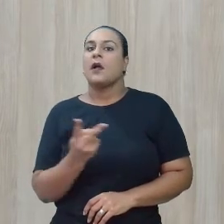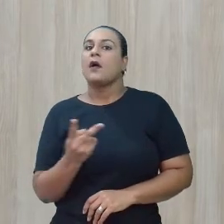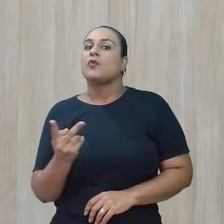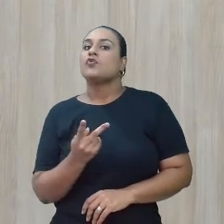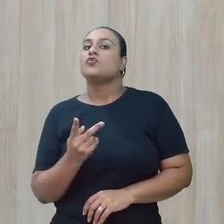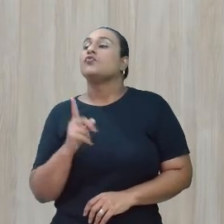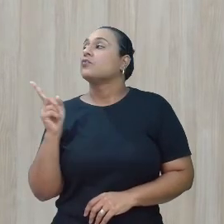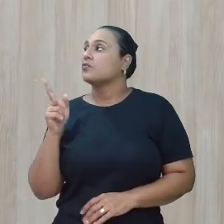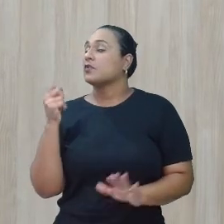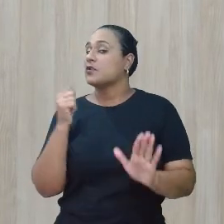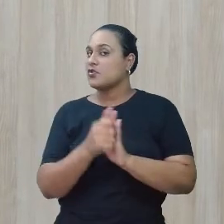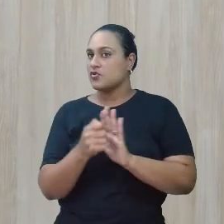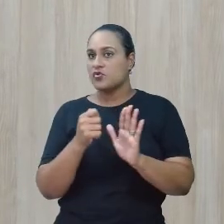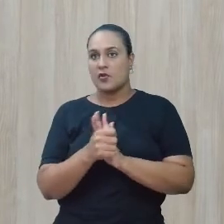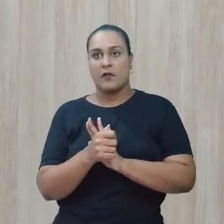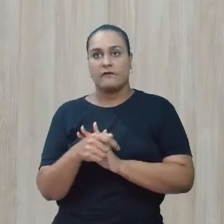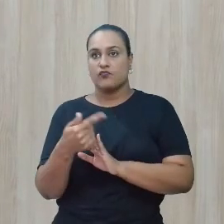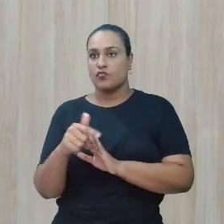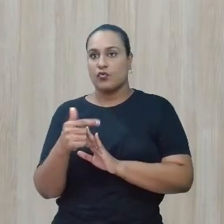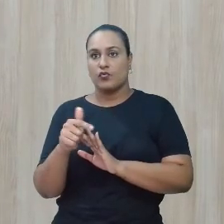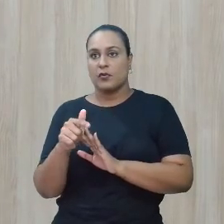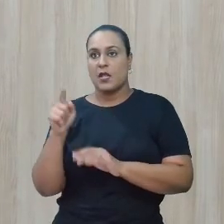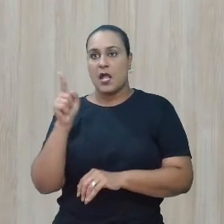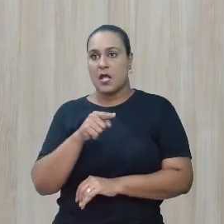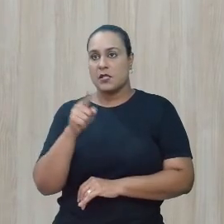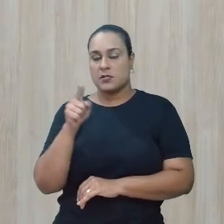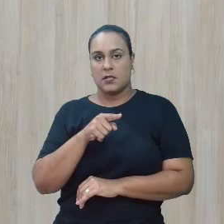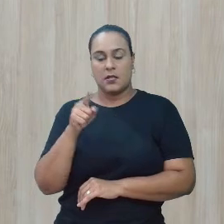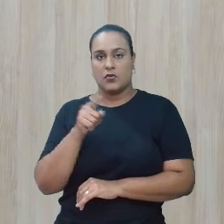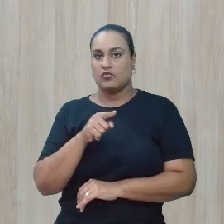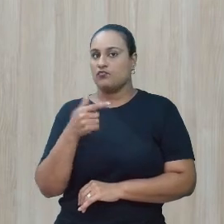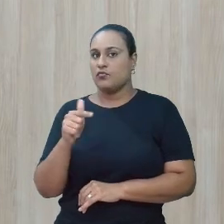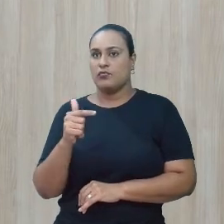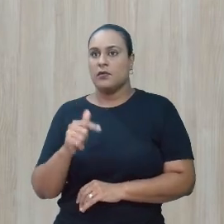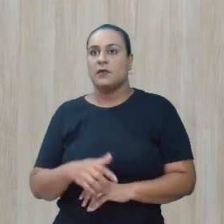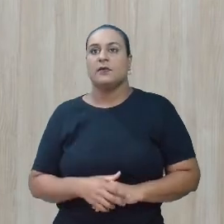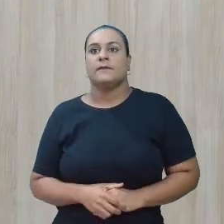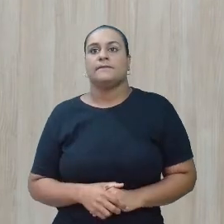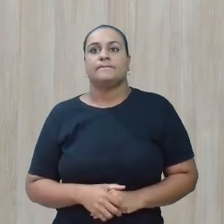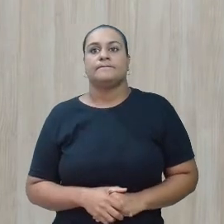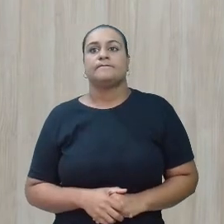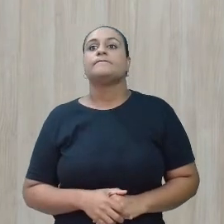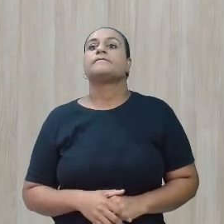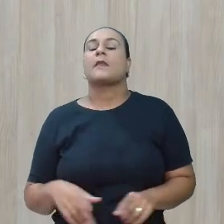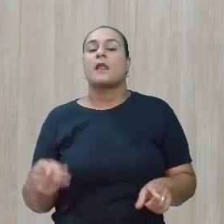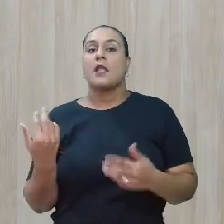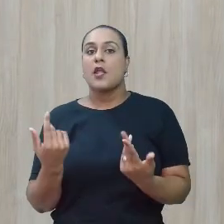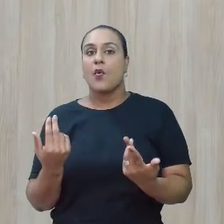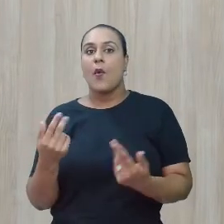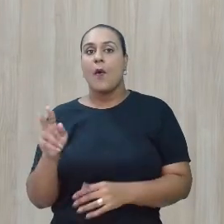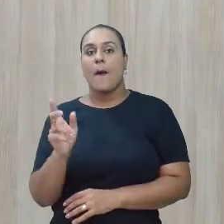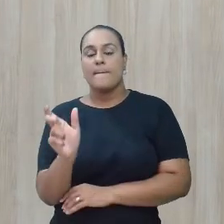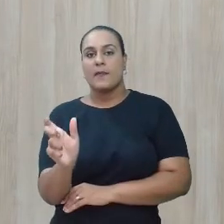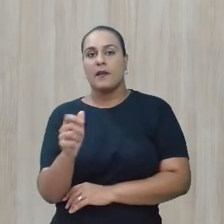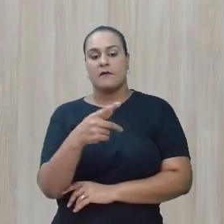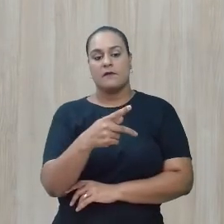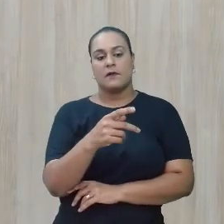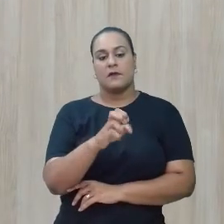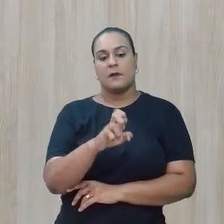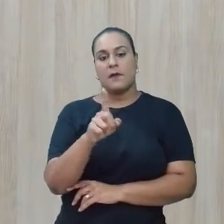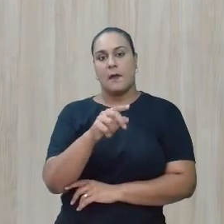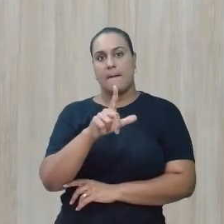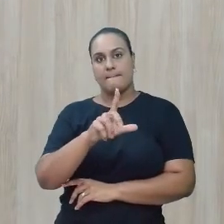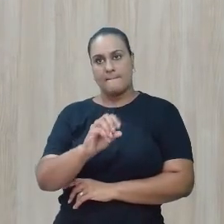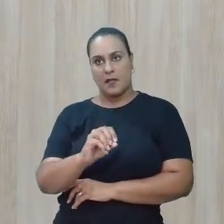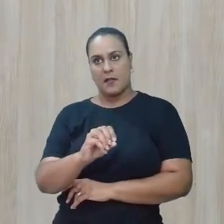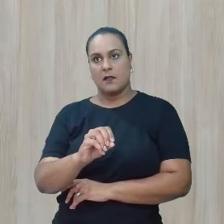situações se escrevem sem acento. Não há mais diferença entre as duas palavras. A mesma coisa acontece com pelo. Então, eu tenho